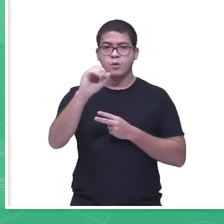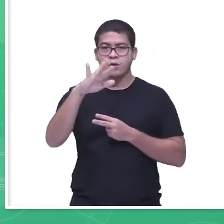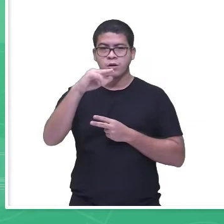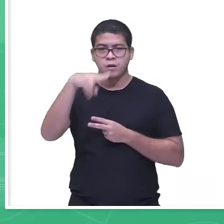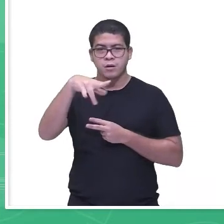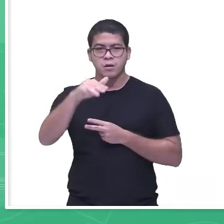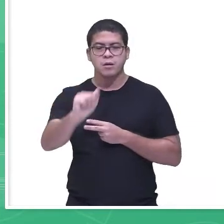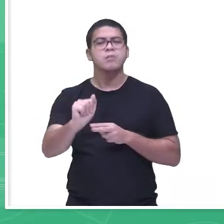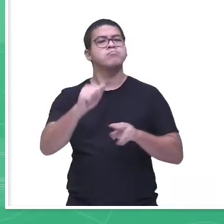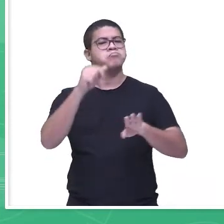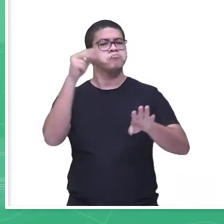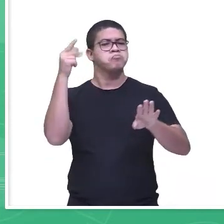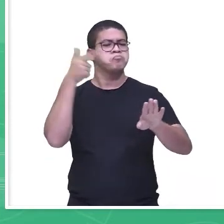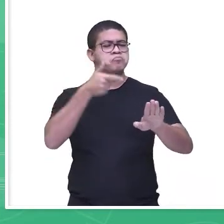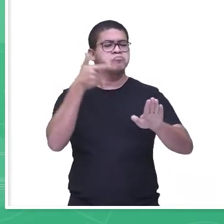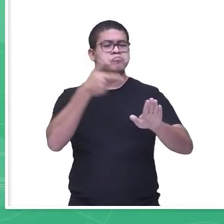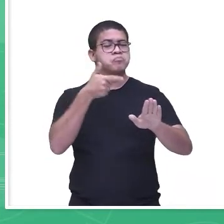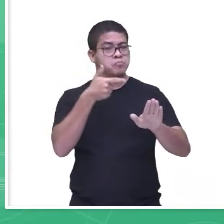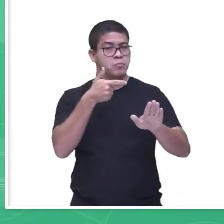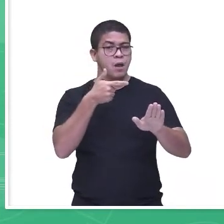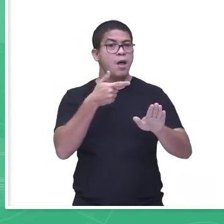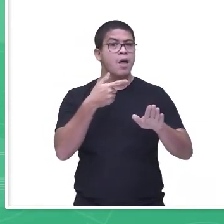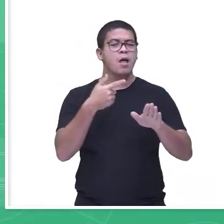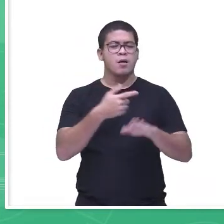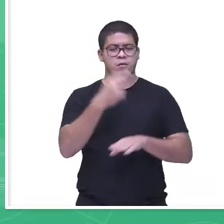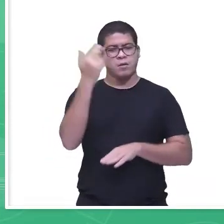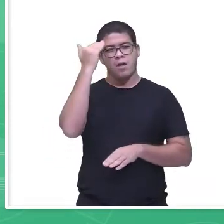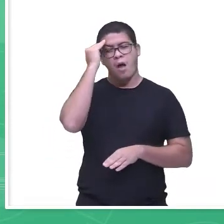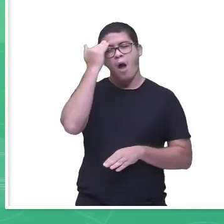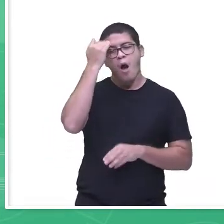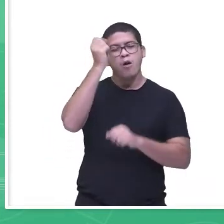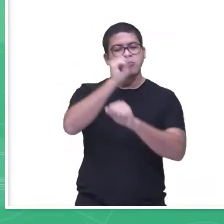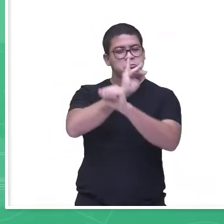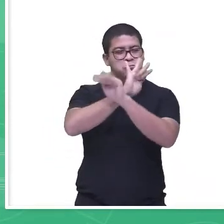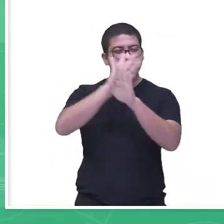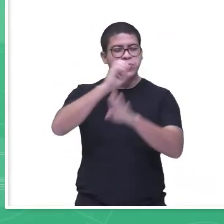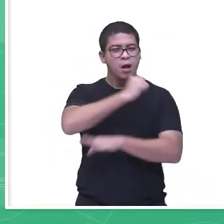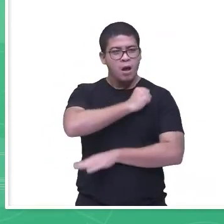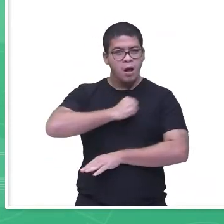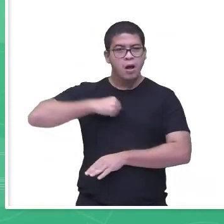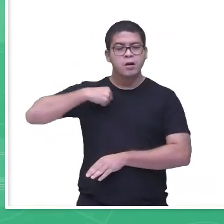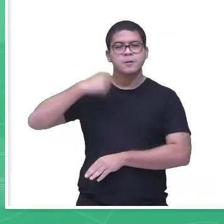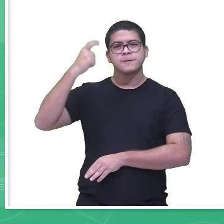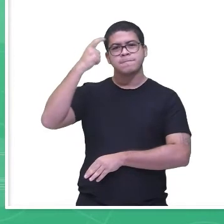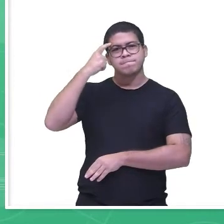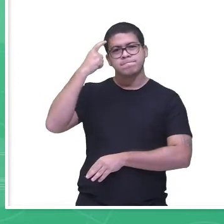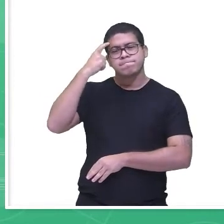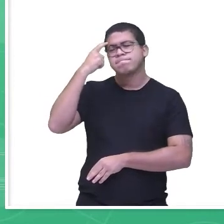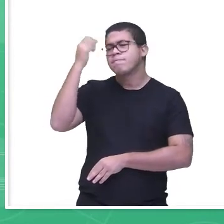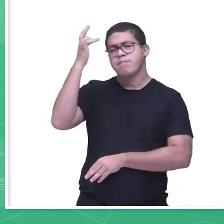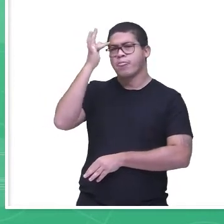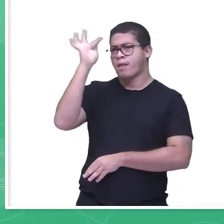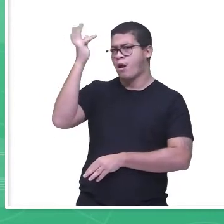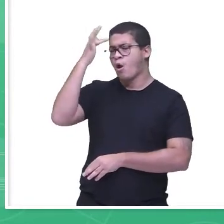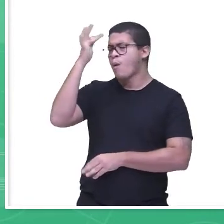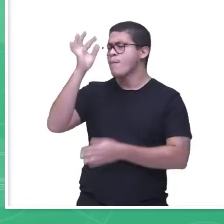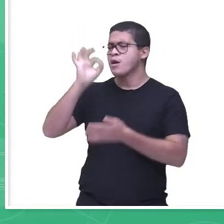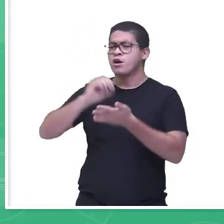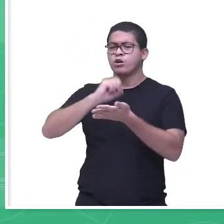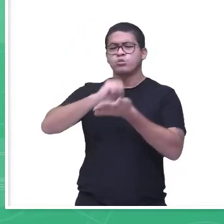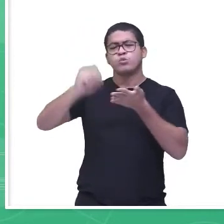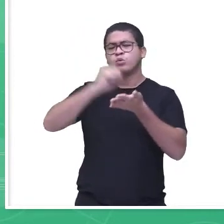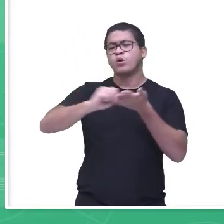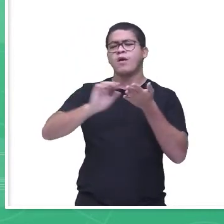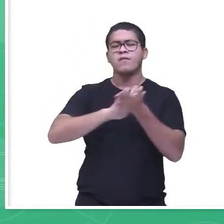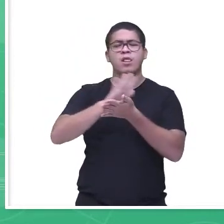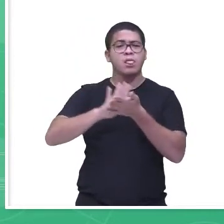e entender muito bem o pensamento socrático ao longo da história. Desse grande pensador que não temos nada escrito por ele mesmo,